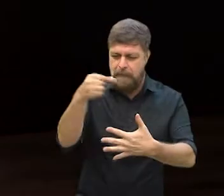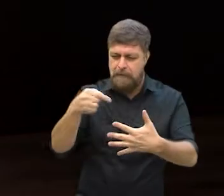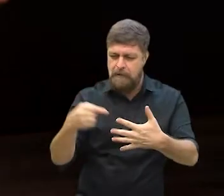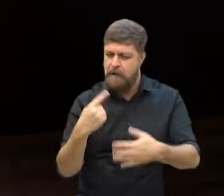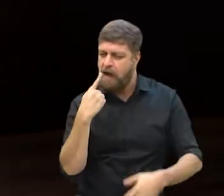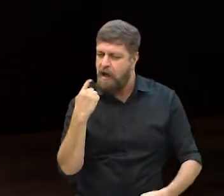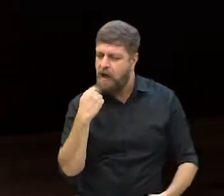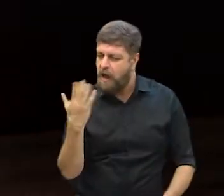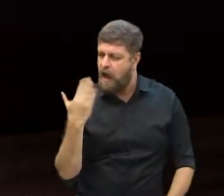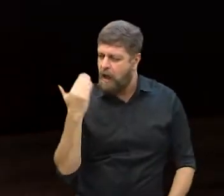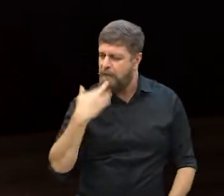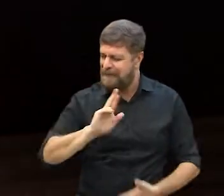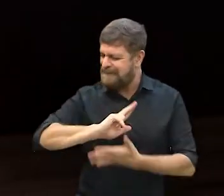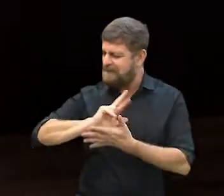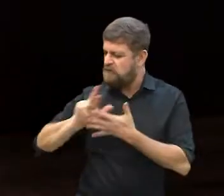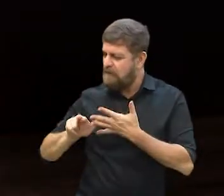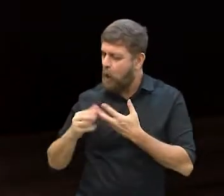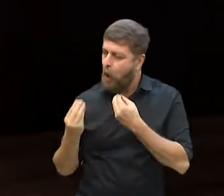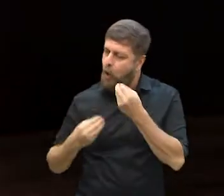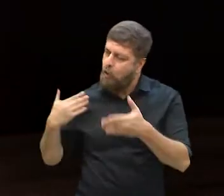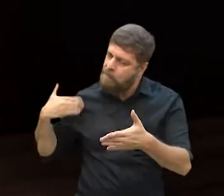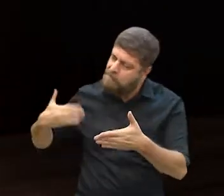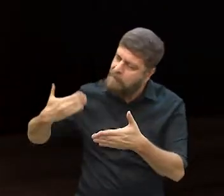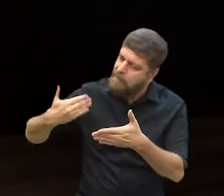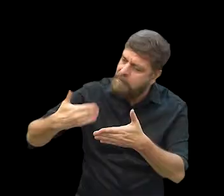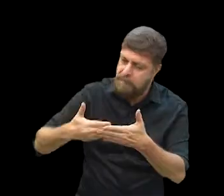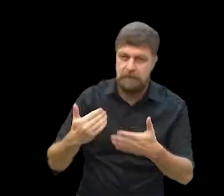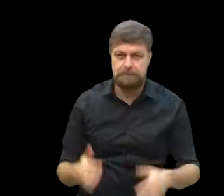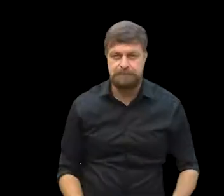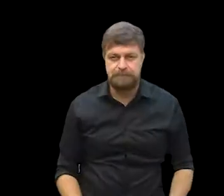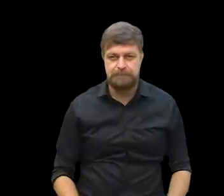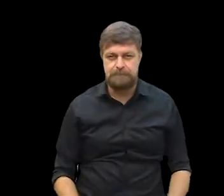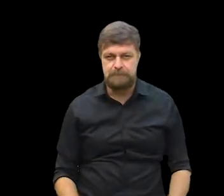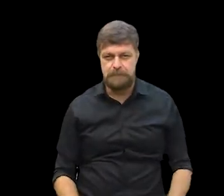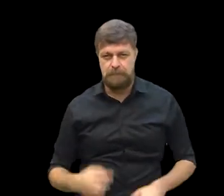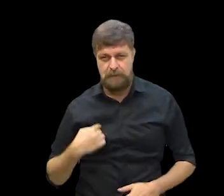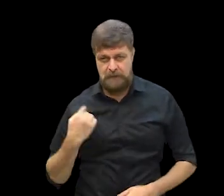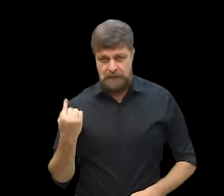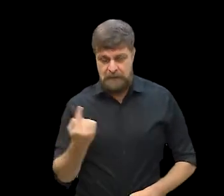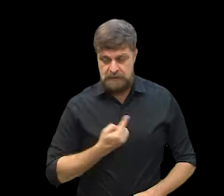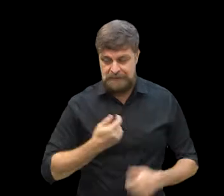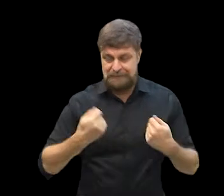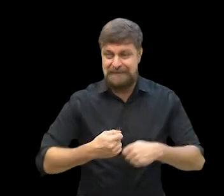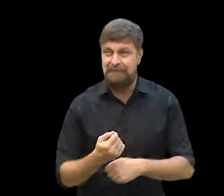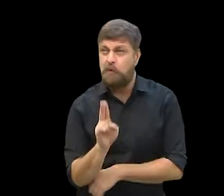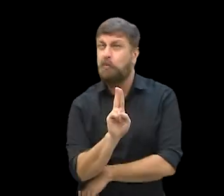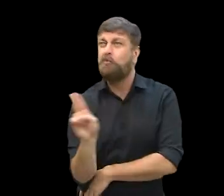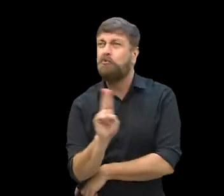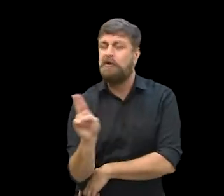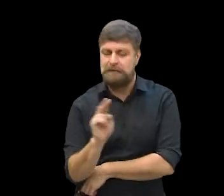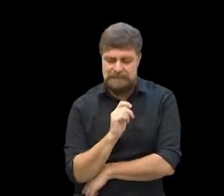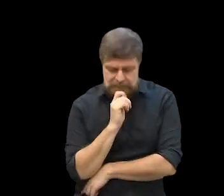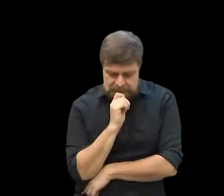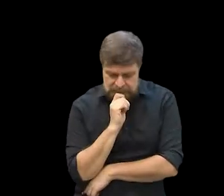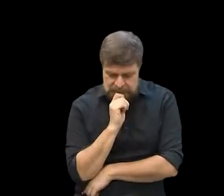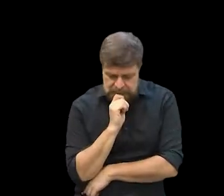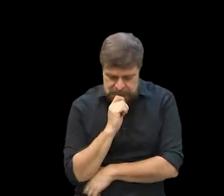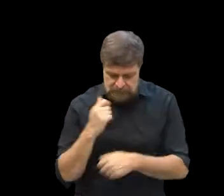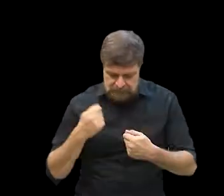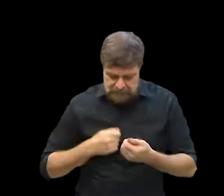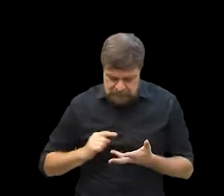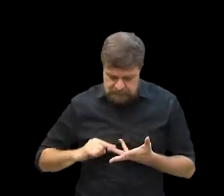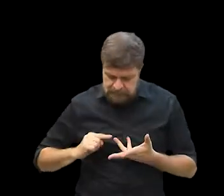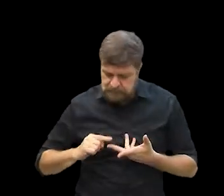de pimentas. Como foi esse processo, Gustavo? Mirna, a gente precisava de um nome. Na época, a gente precisava de um